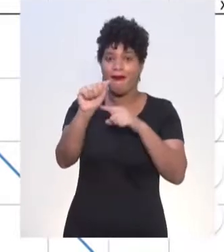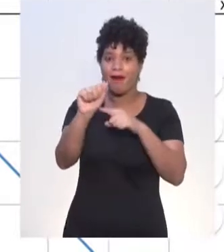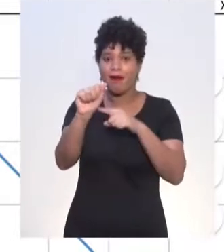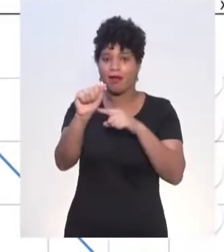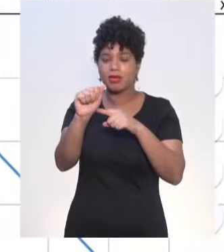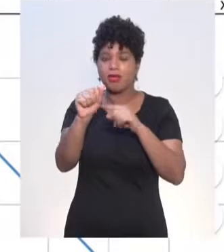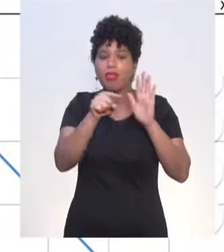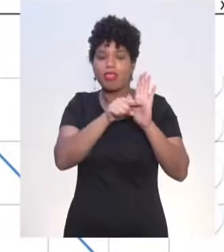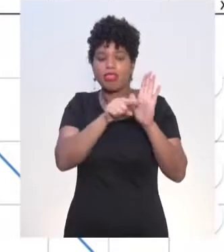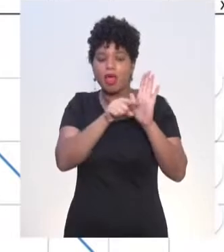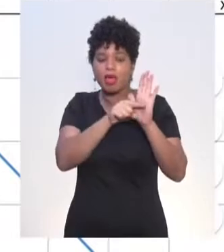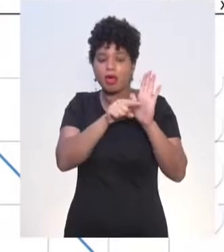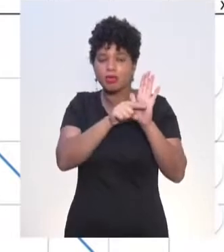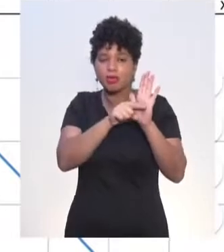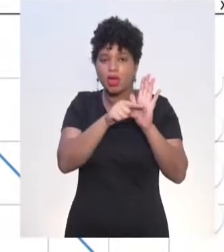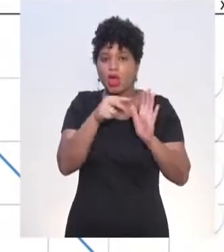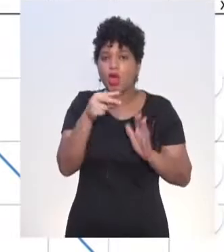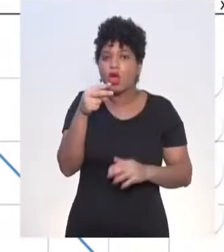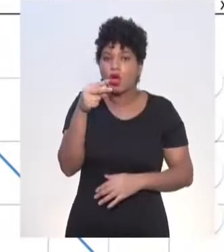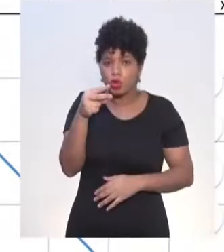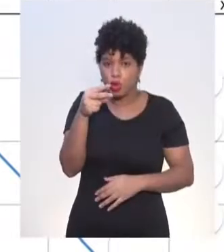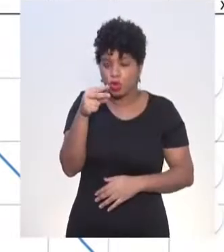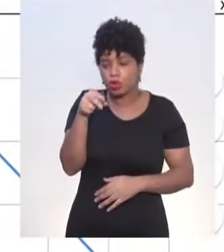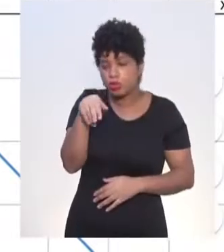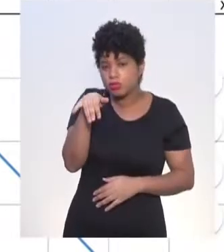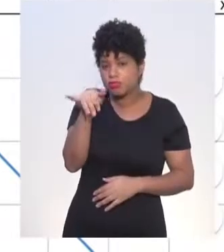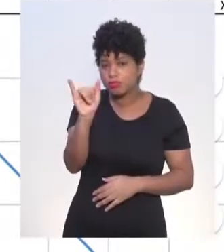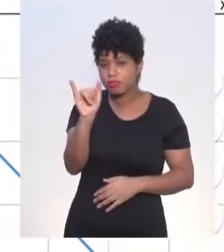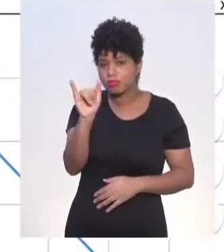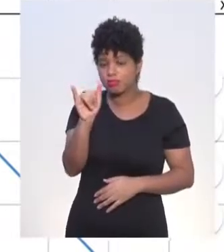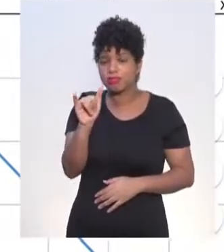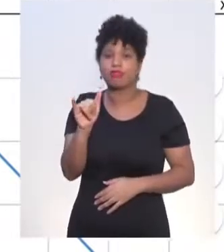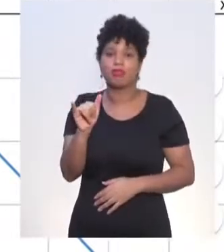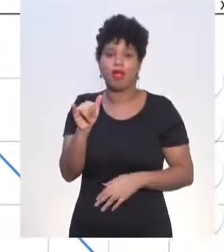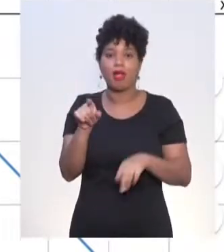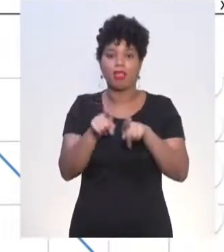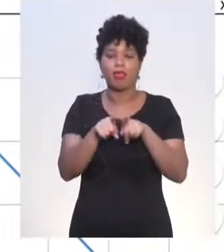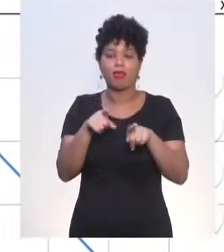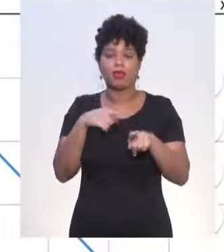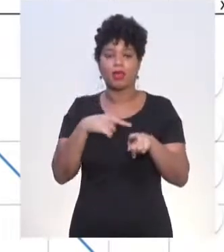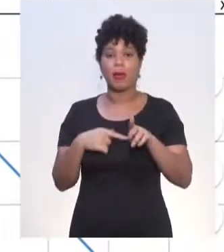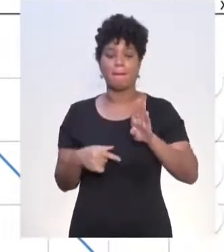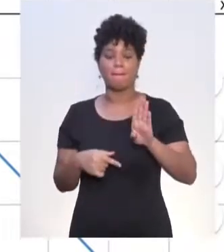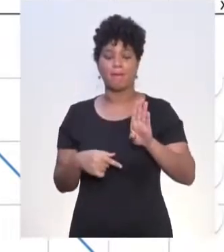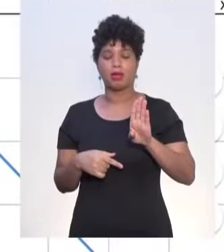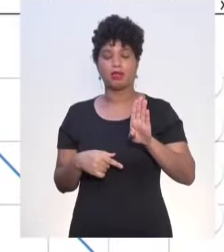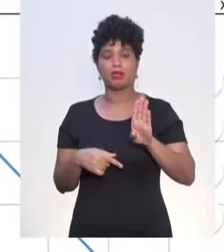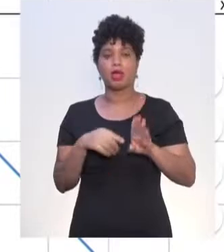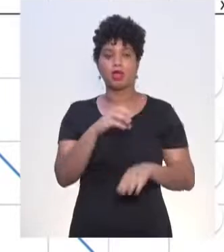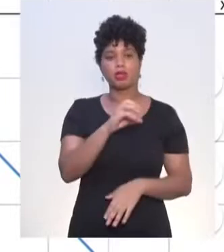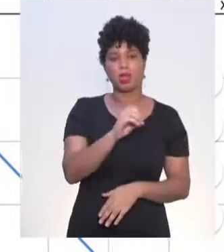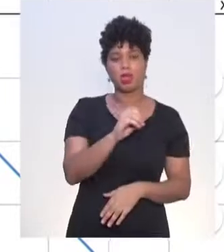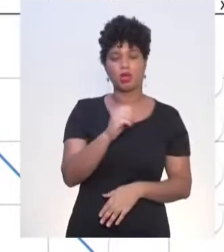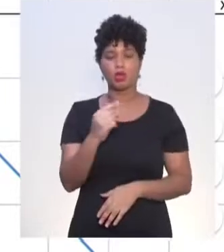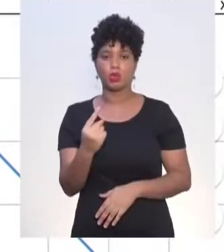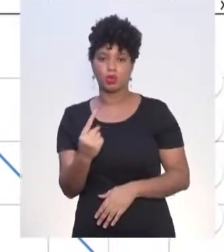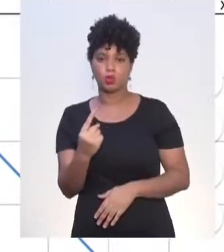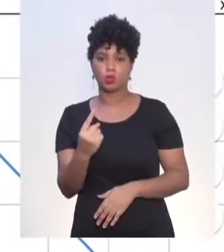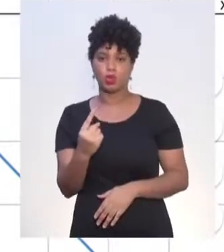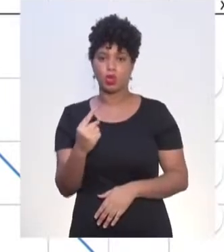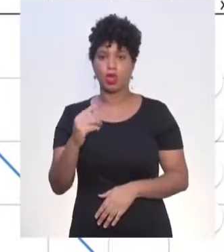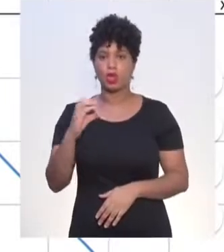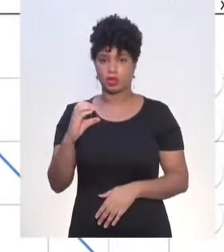aqui e 2 de y. Aqui eu tenho, por exemplo, o ponto B, 0 e 1. O ponto